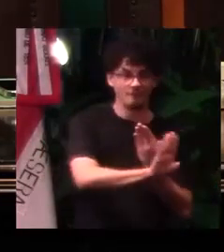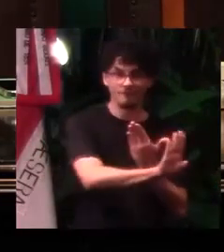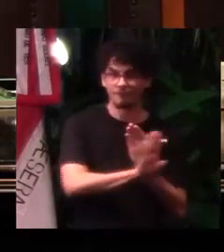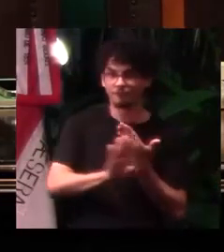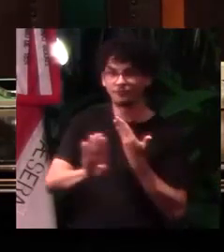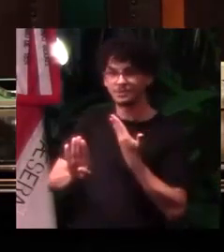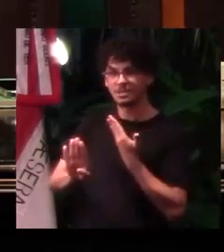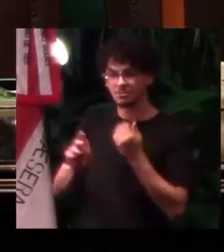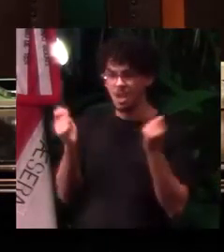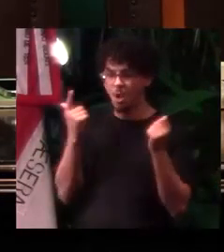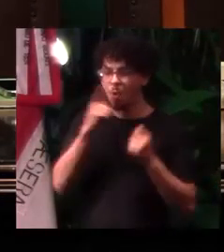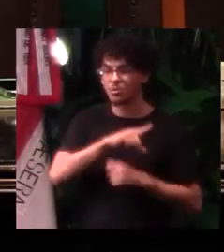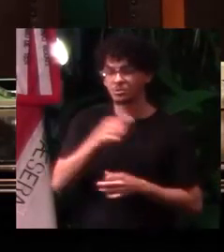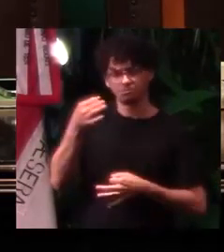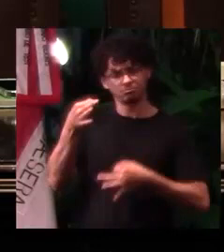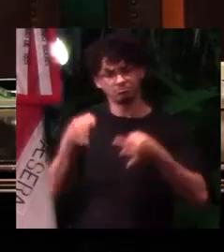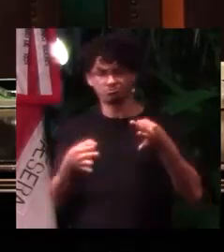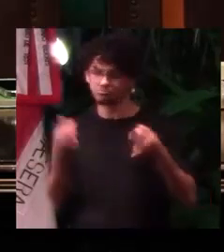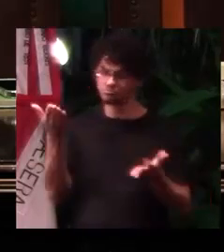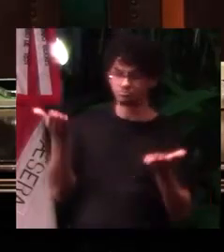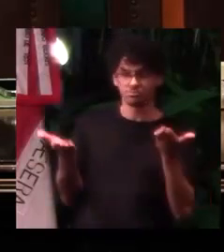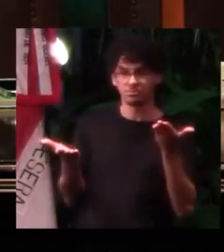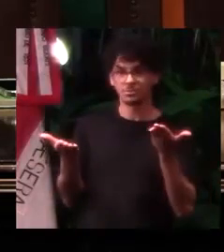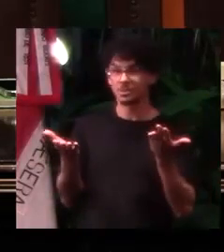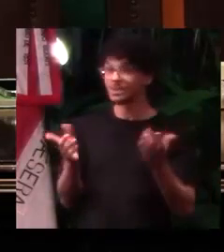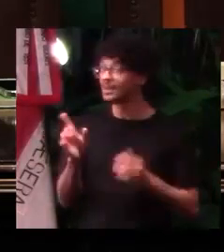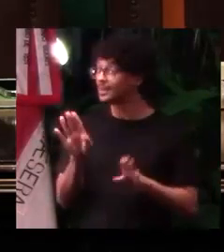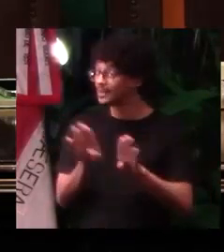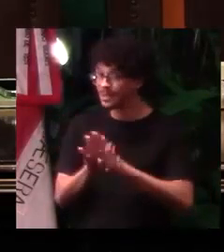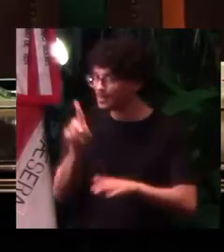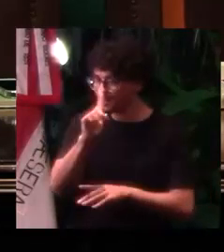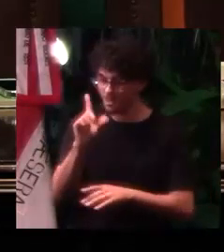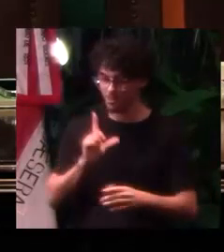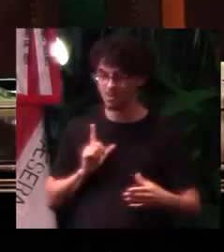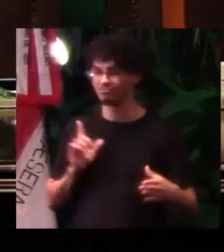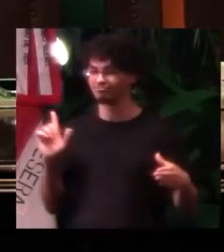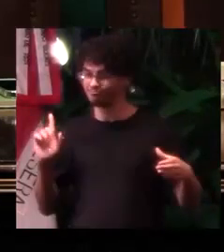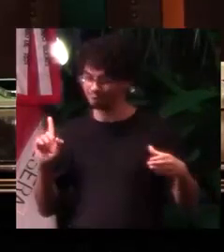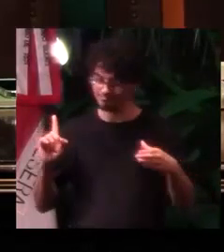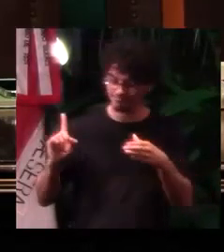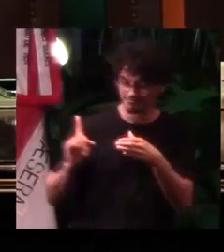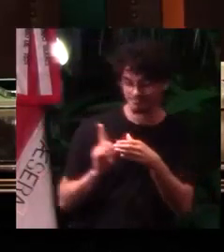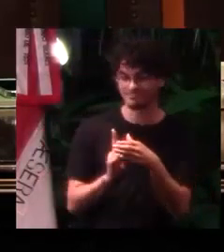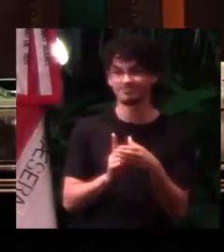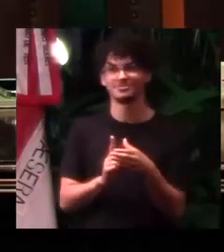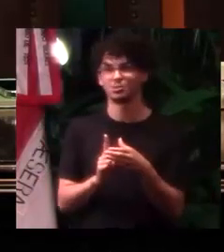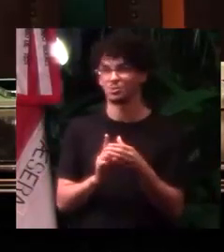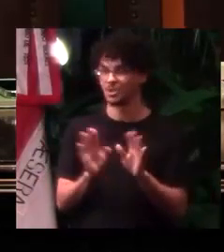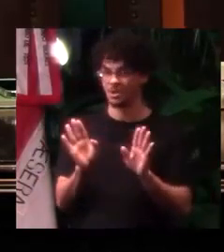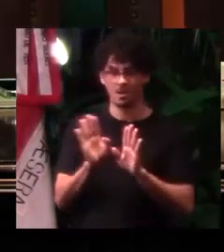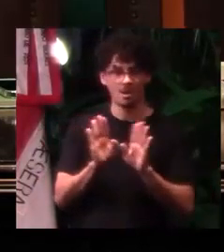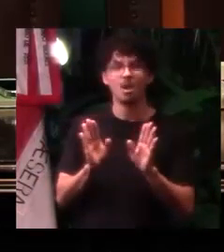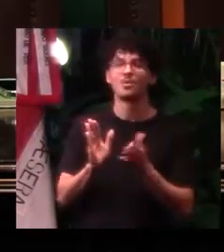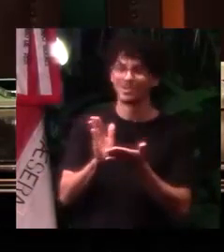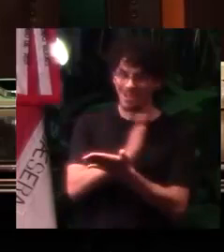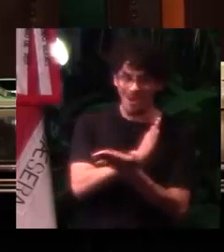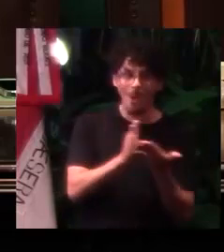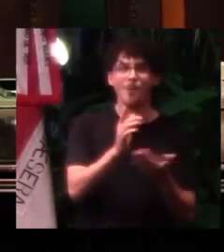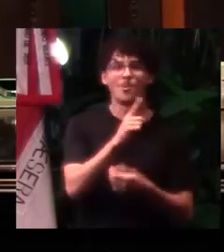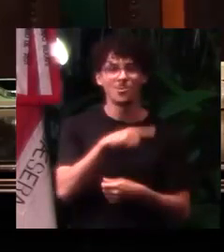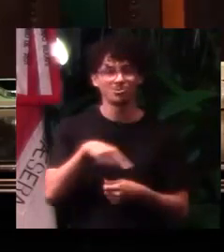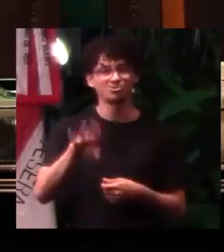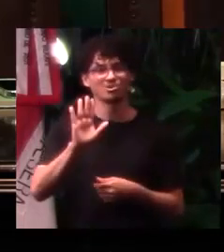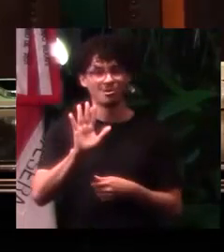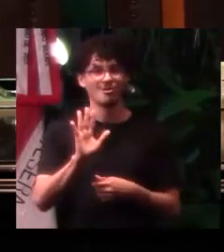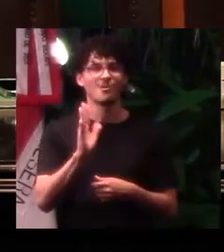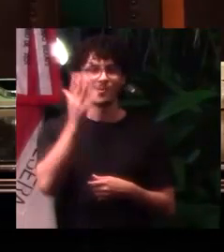isenção. E nem também o oposto, que se criou em alguns momentos não muito felizes